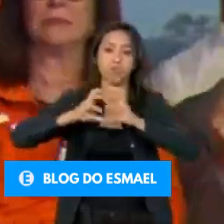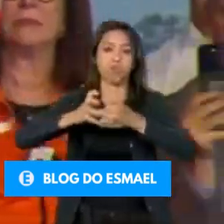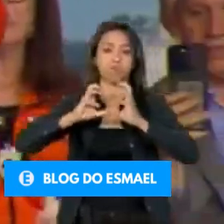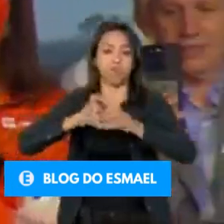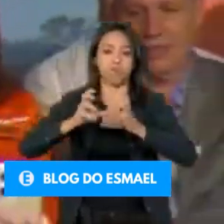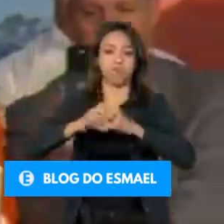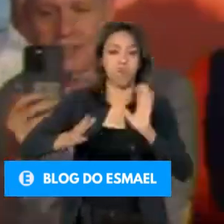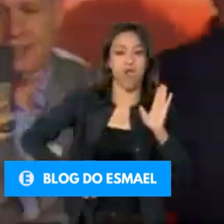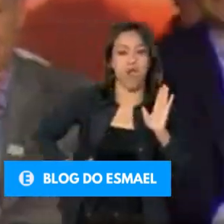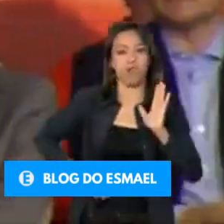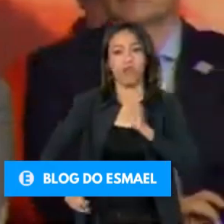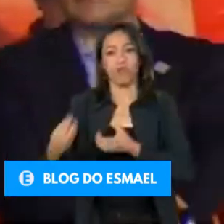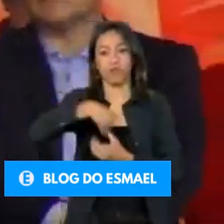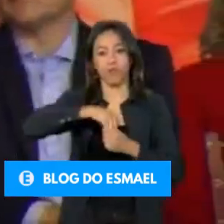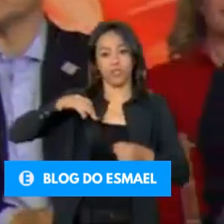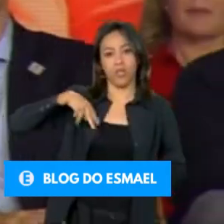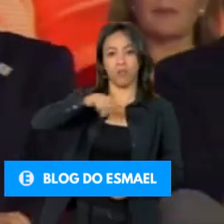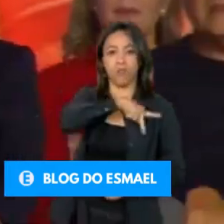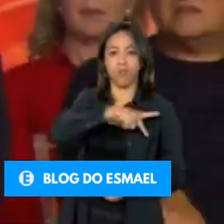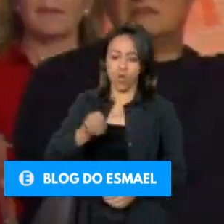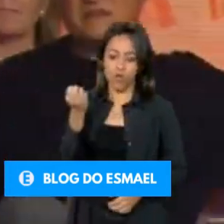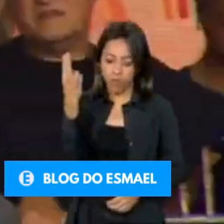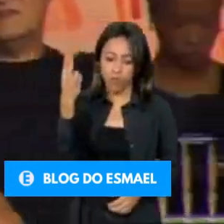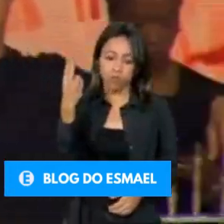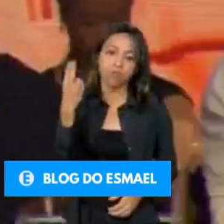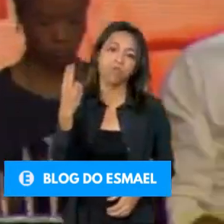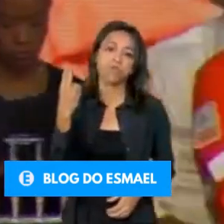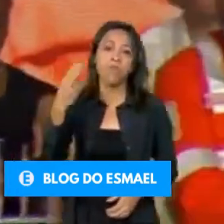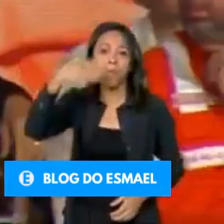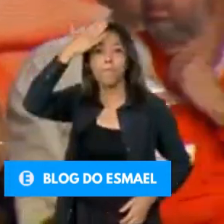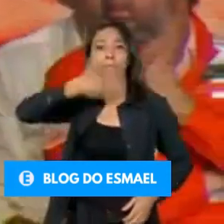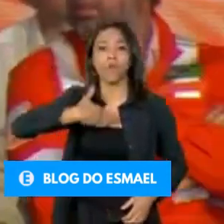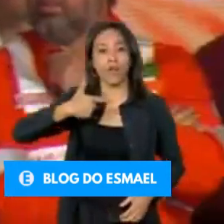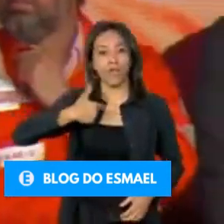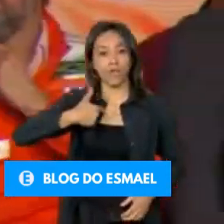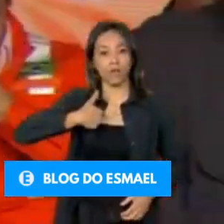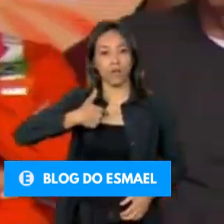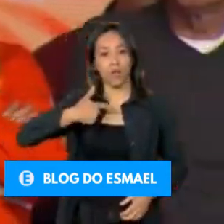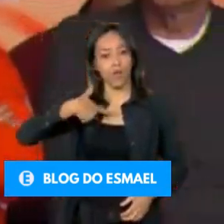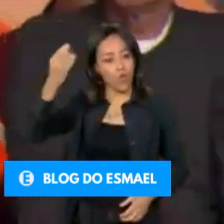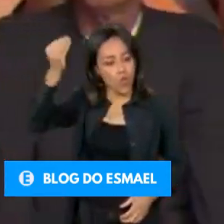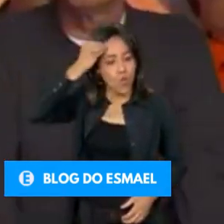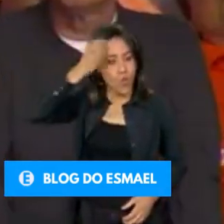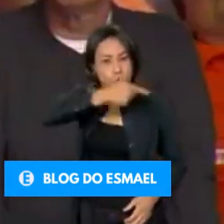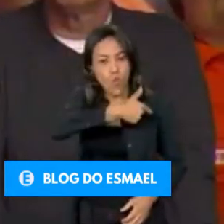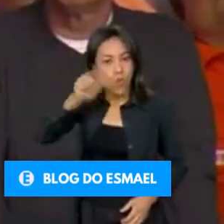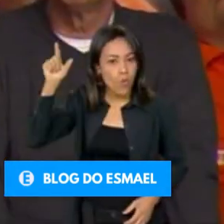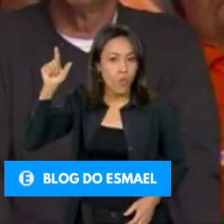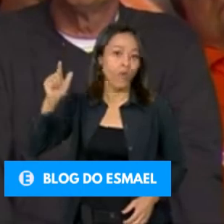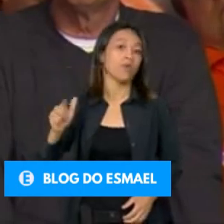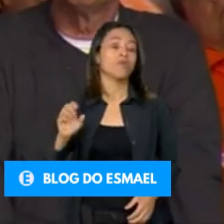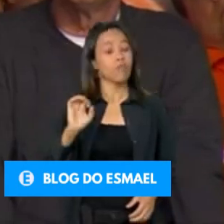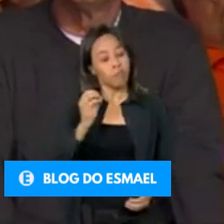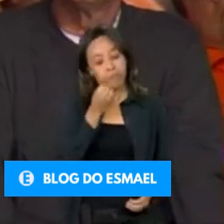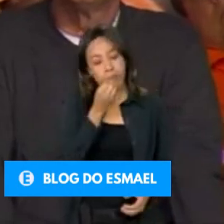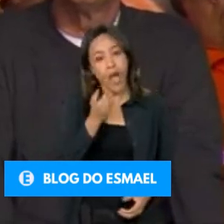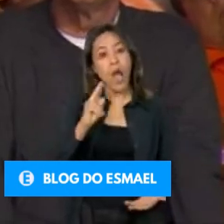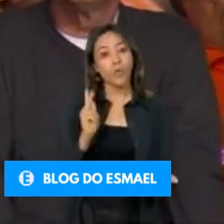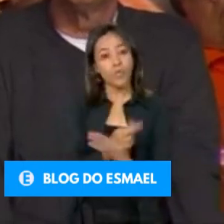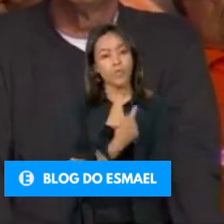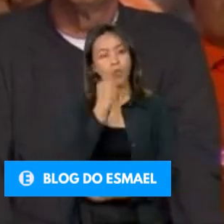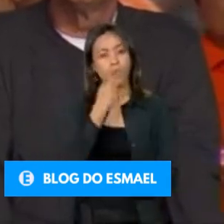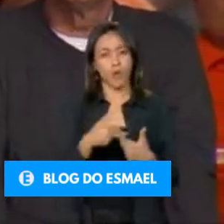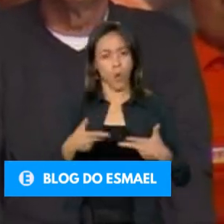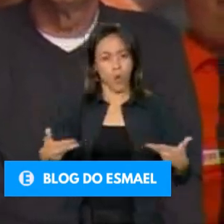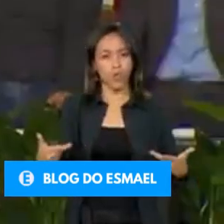Público. Eu vou lá para provar a minha inocência. Vou lá. Pois bem, aconteceu comigo uma